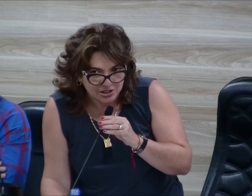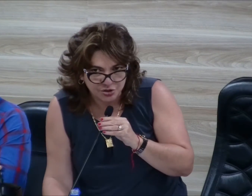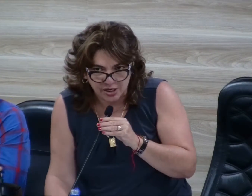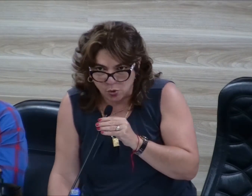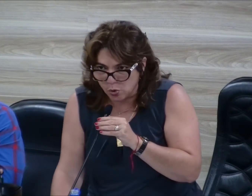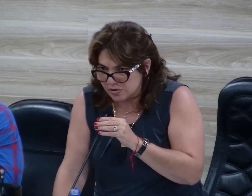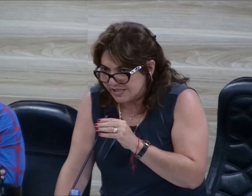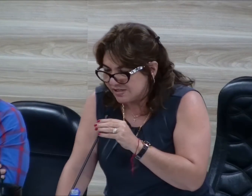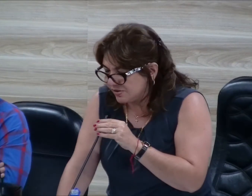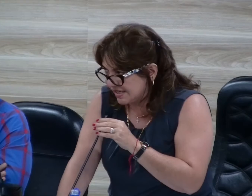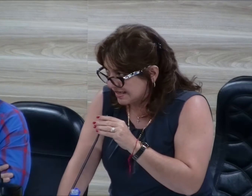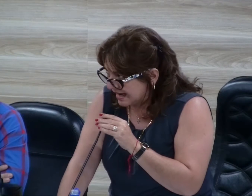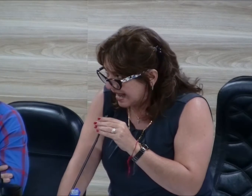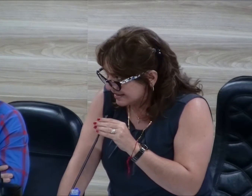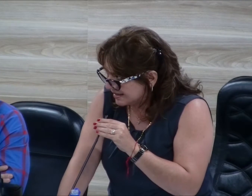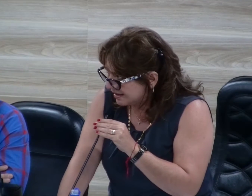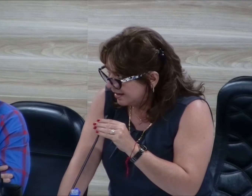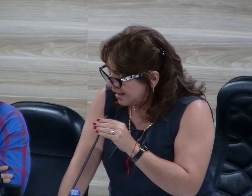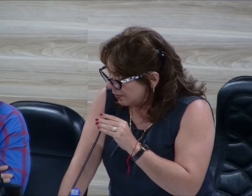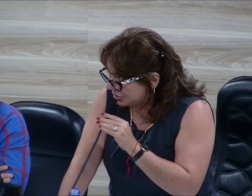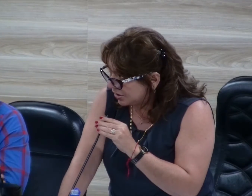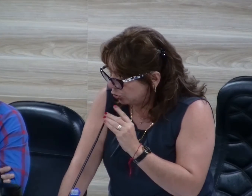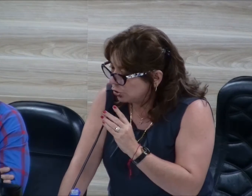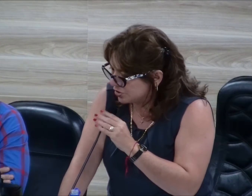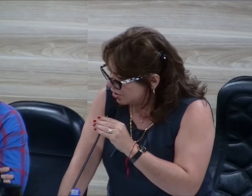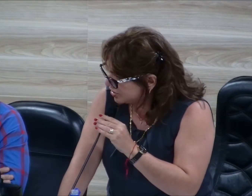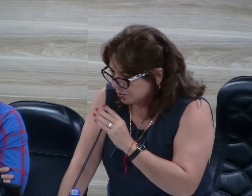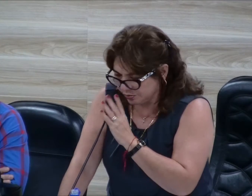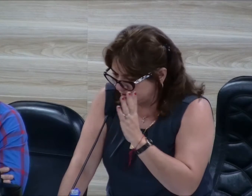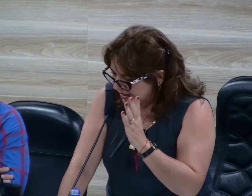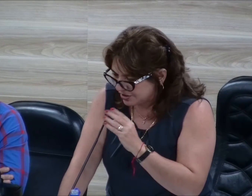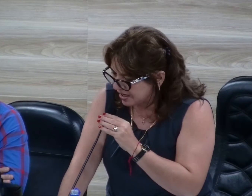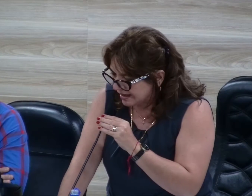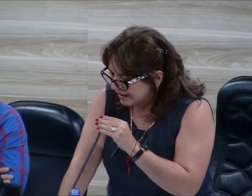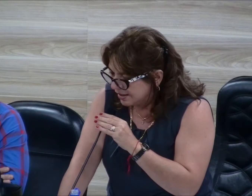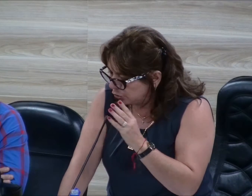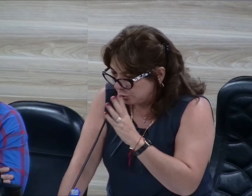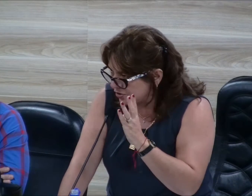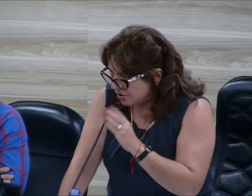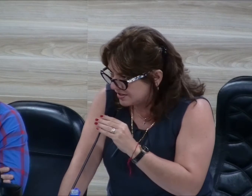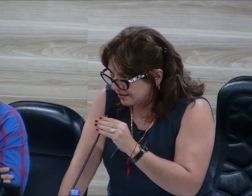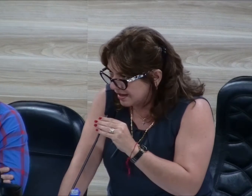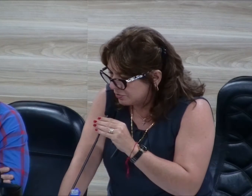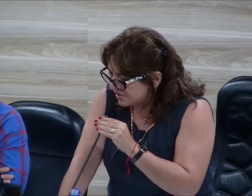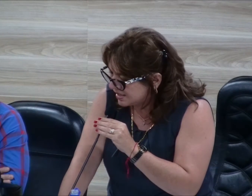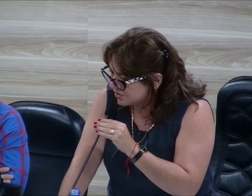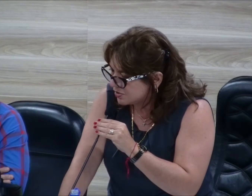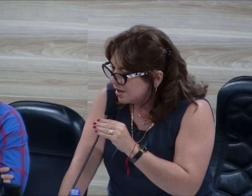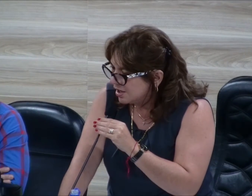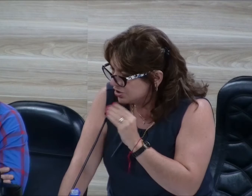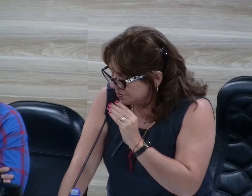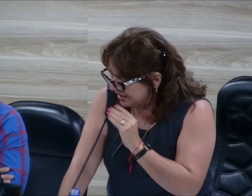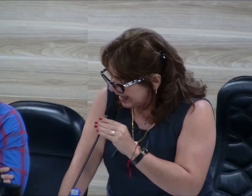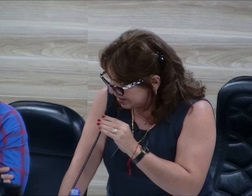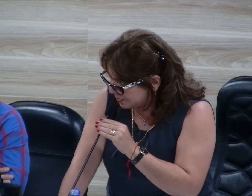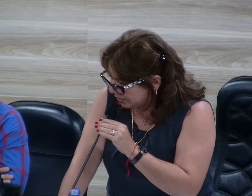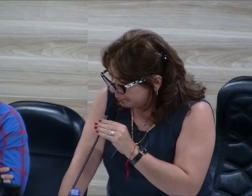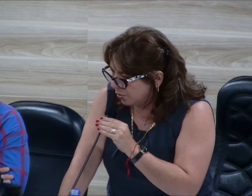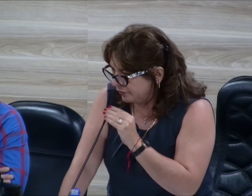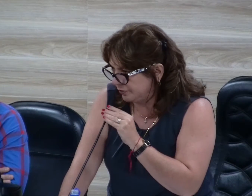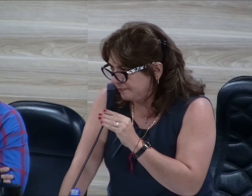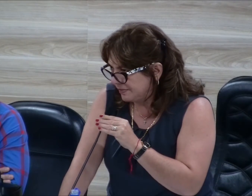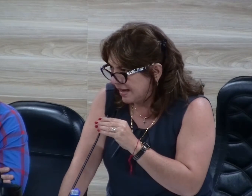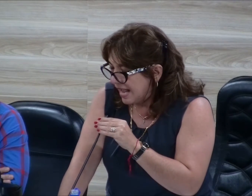Porque eu acho que o consenso dessa casa, eu acho que todos nós, como já todos nós citamos isso, somos eleitos